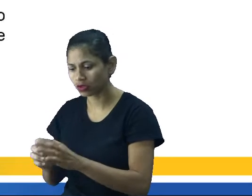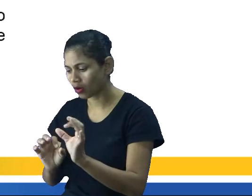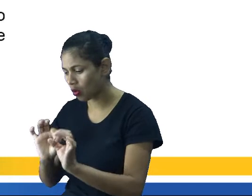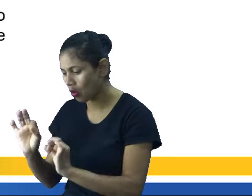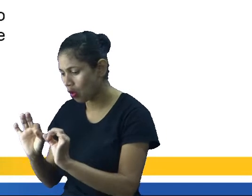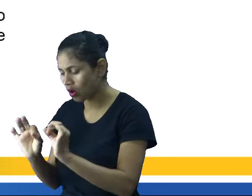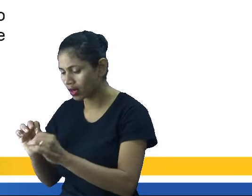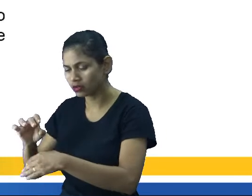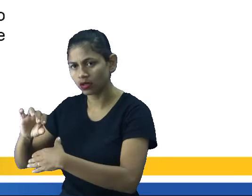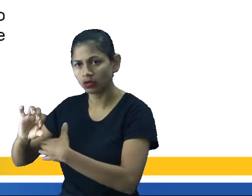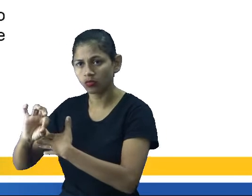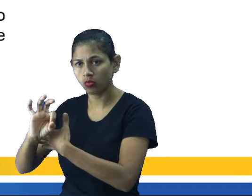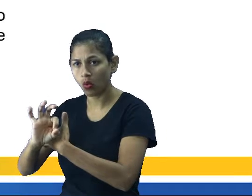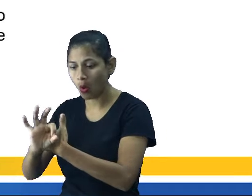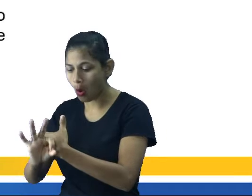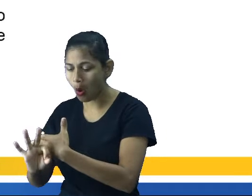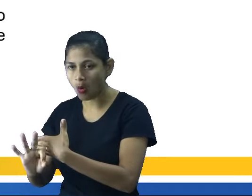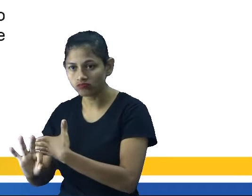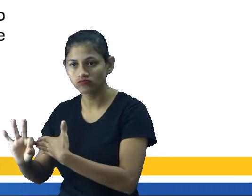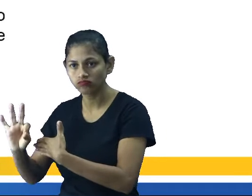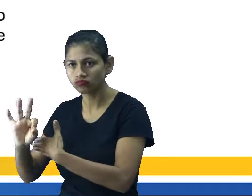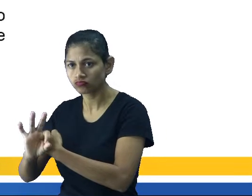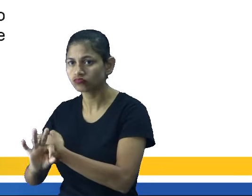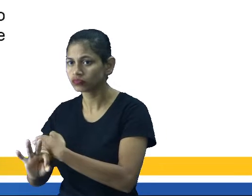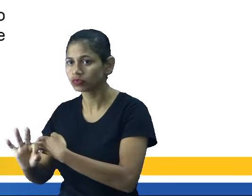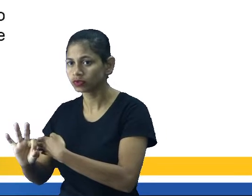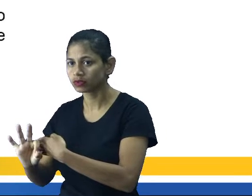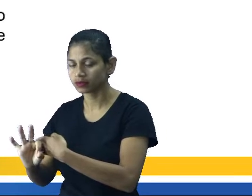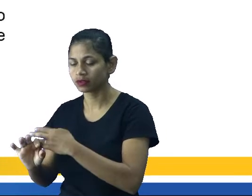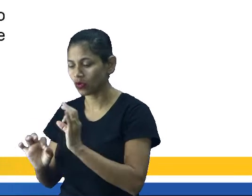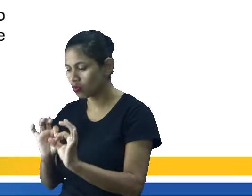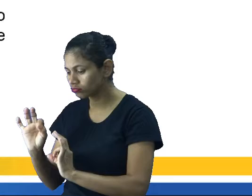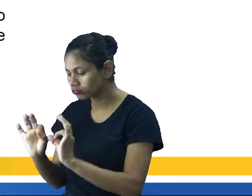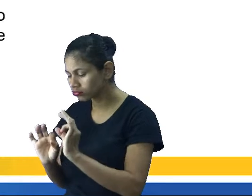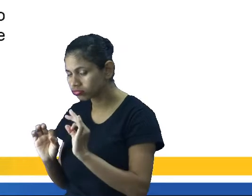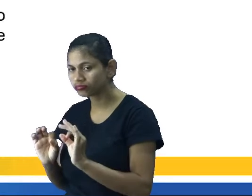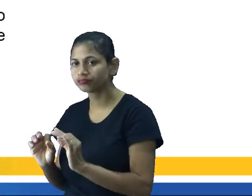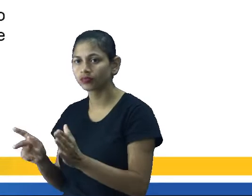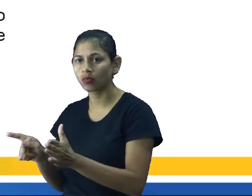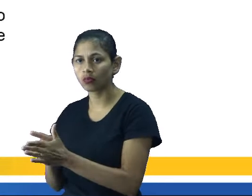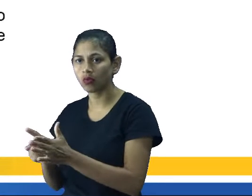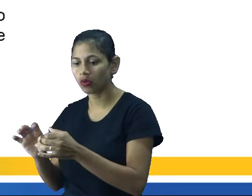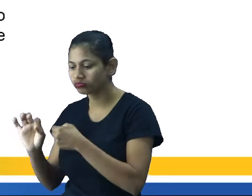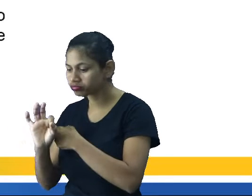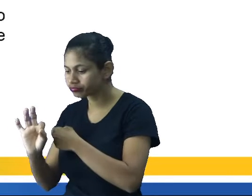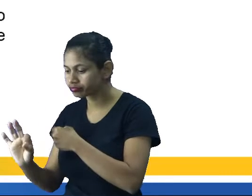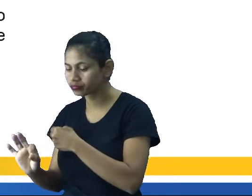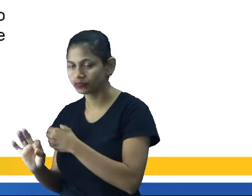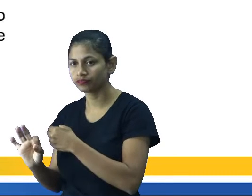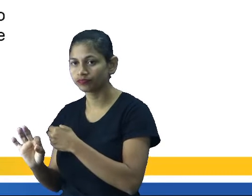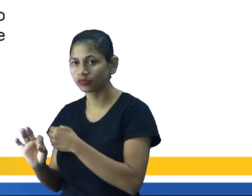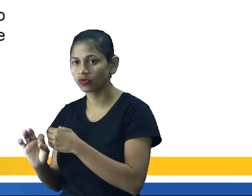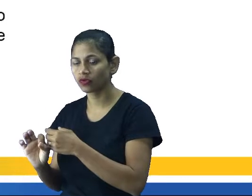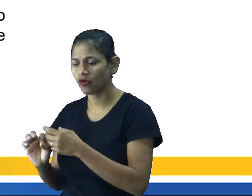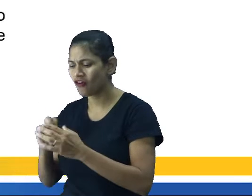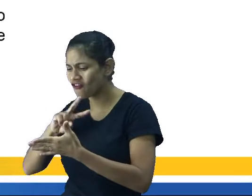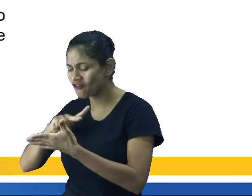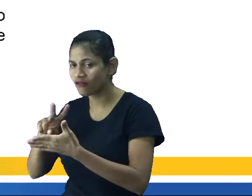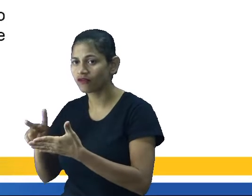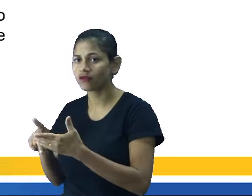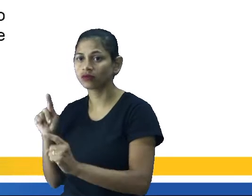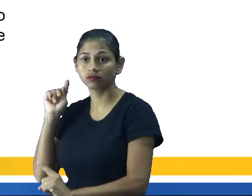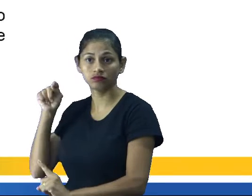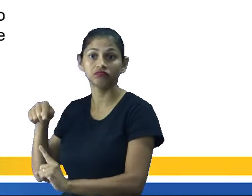compartimentos organizados, organelas cada um no seu lugar e desempenhando aí diversas funções. O que